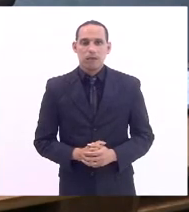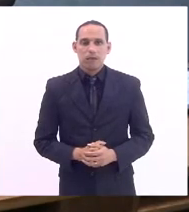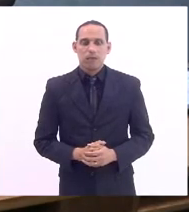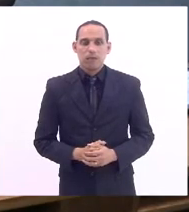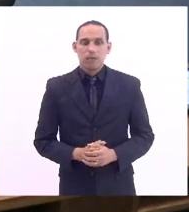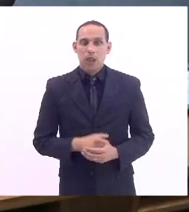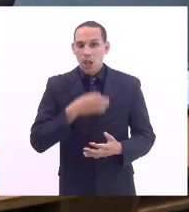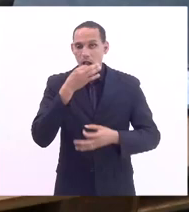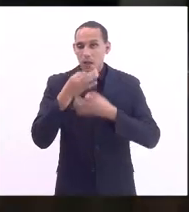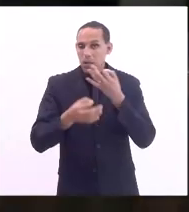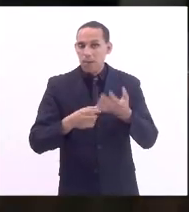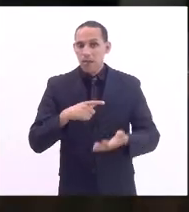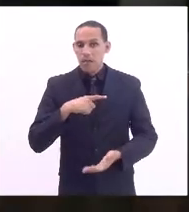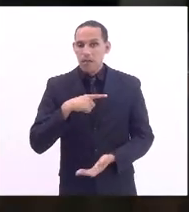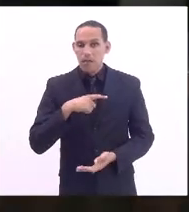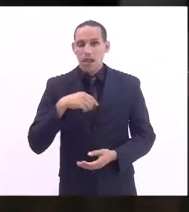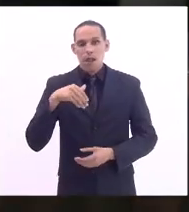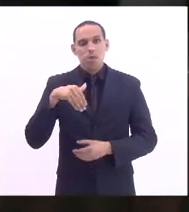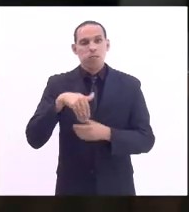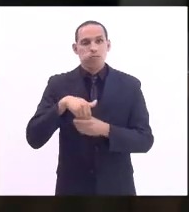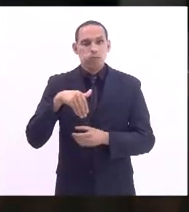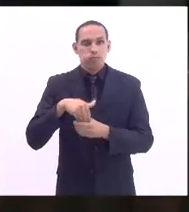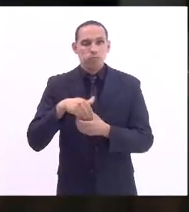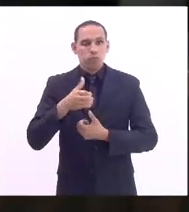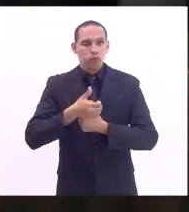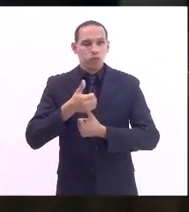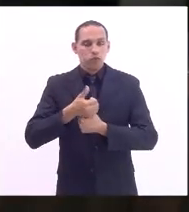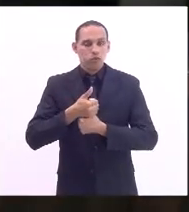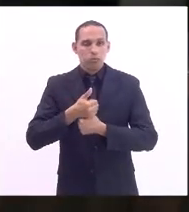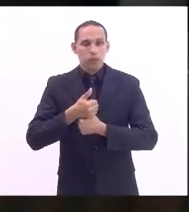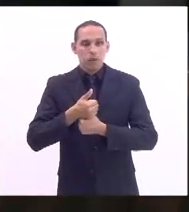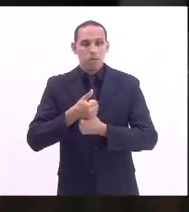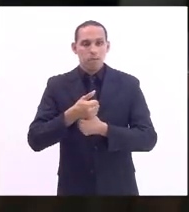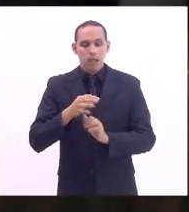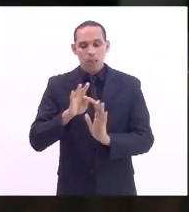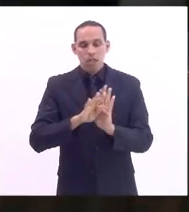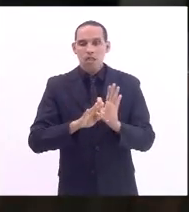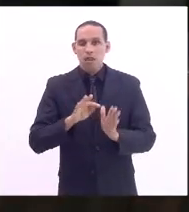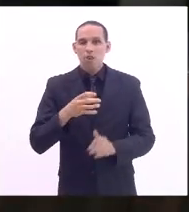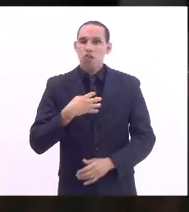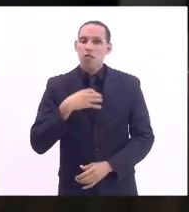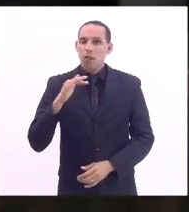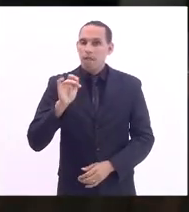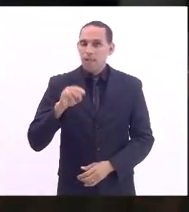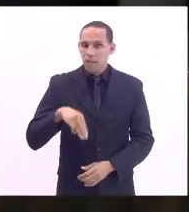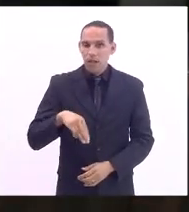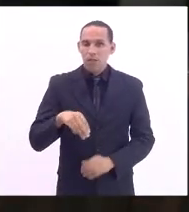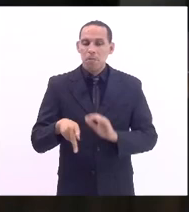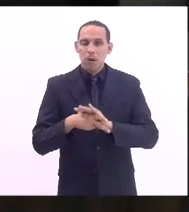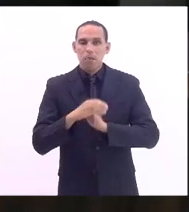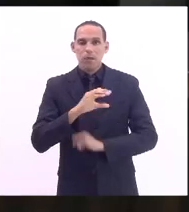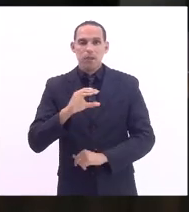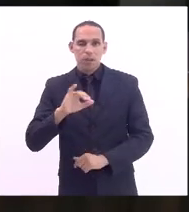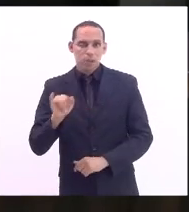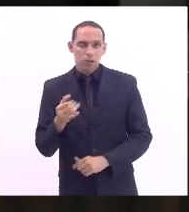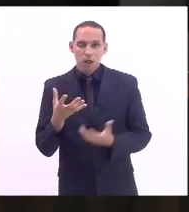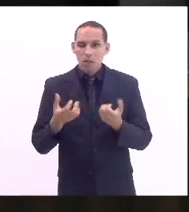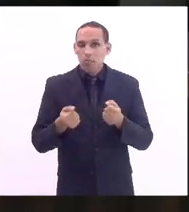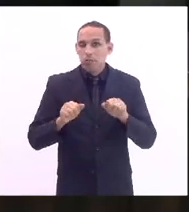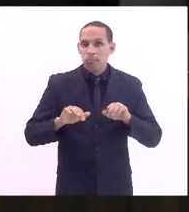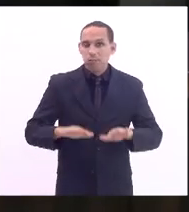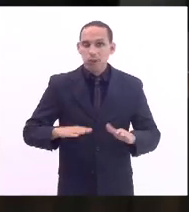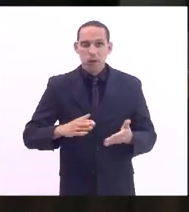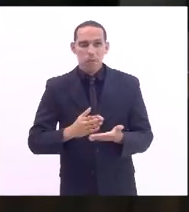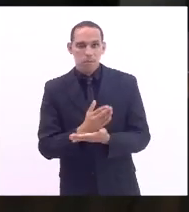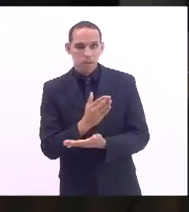Com os pareceres emitidos em votação substitutivo, com forma final de redação da Comissão de Constituição e Justiça. Se os que aprovam permaneçam